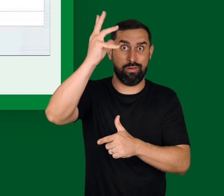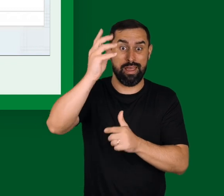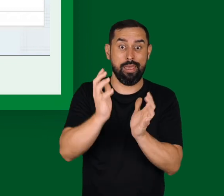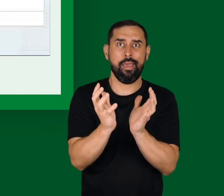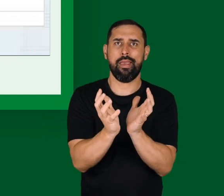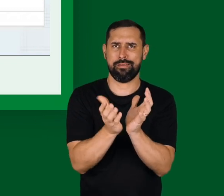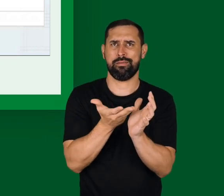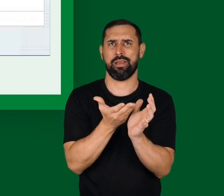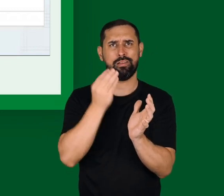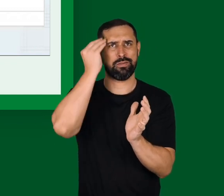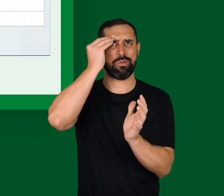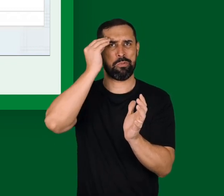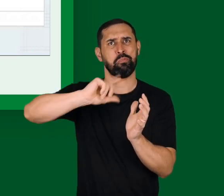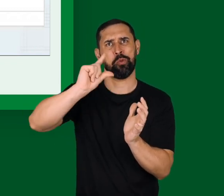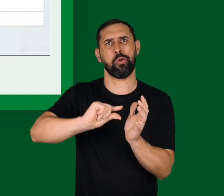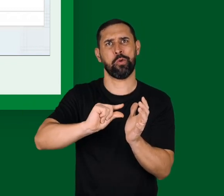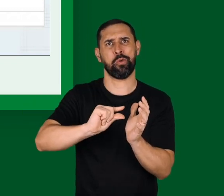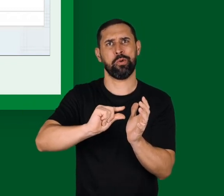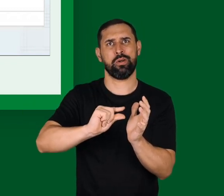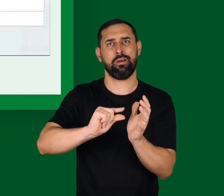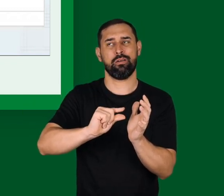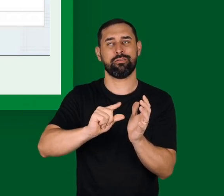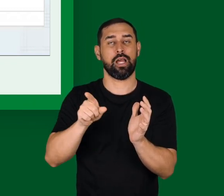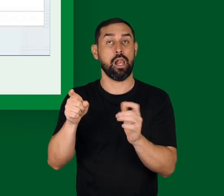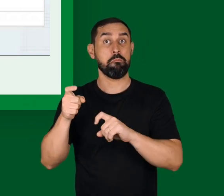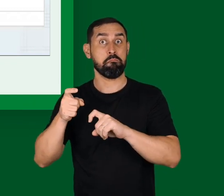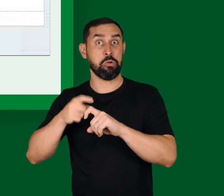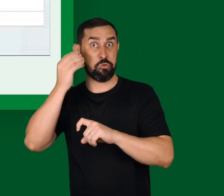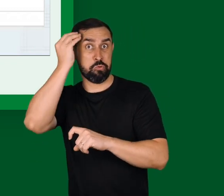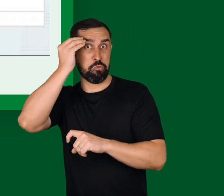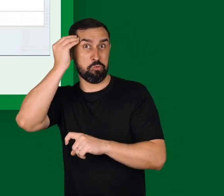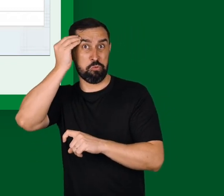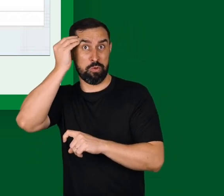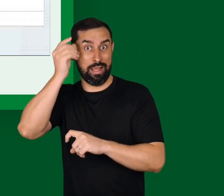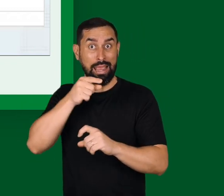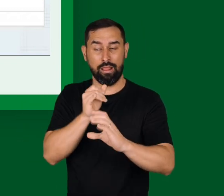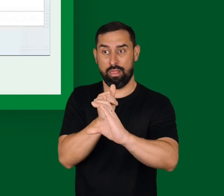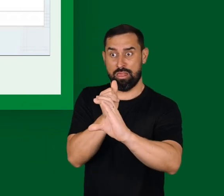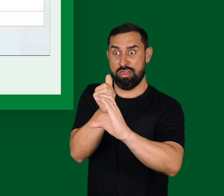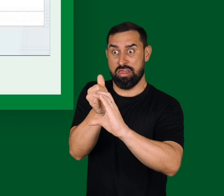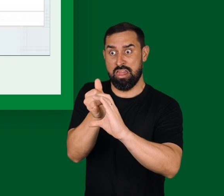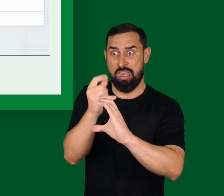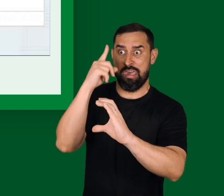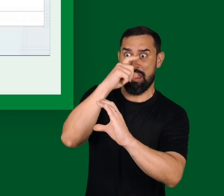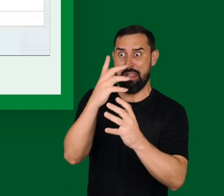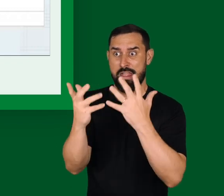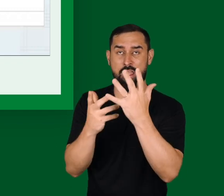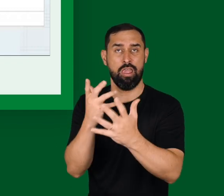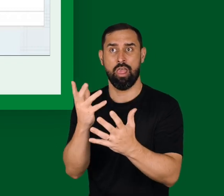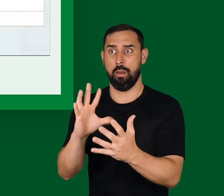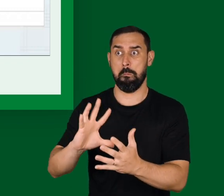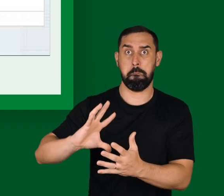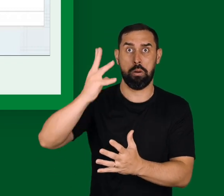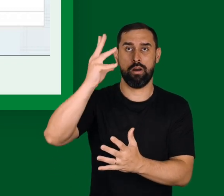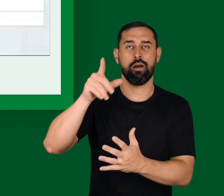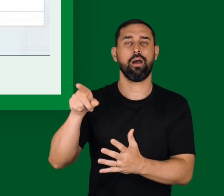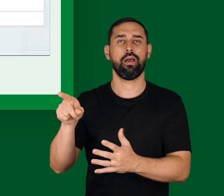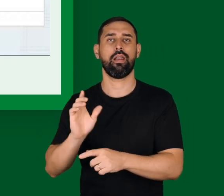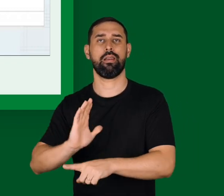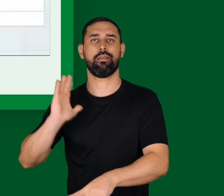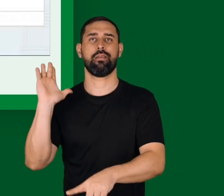quando aquela equipe mais jovem que esteja na sala de parto, se tiver dificuldade de intubação do recém-nascido, possa